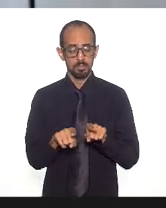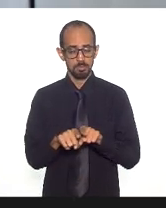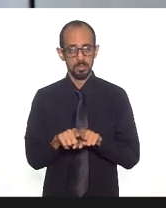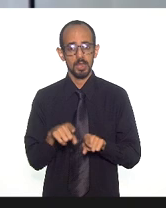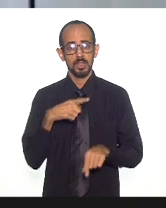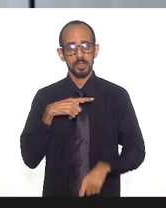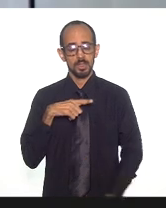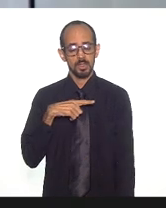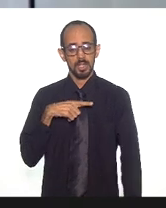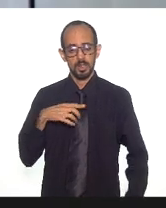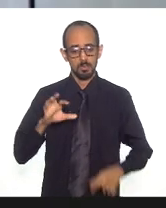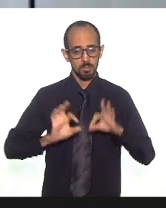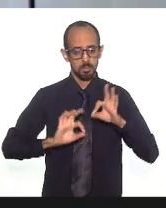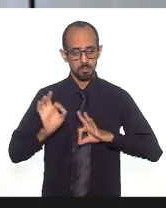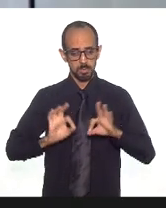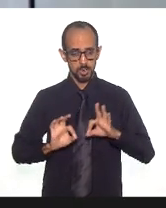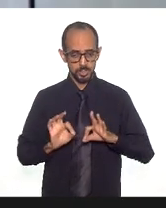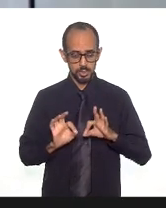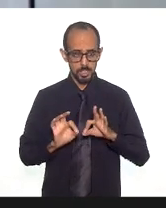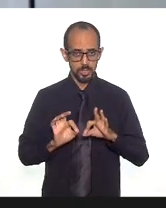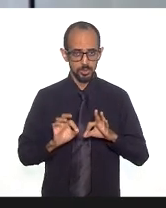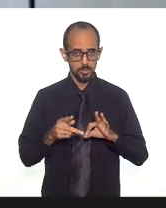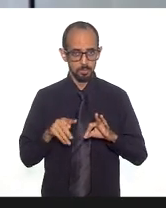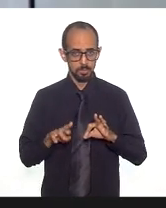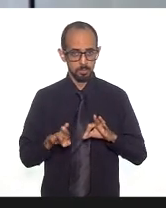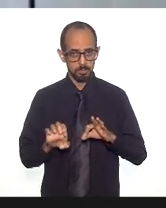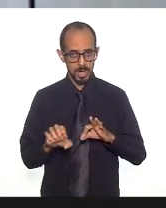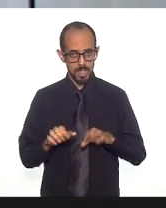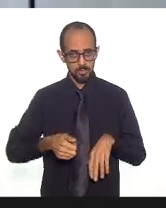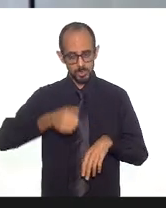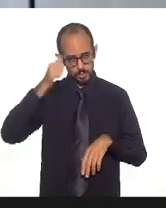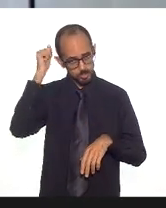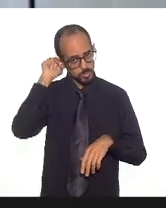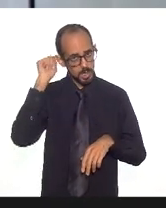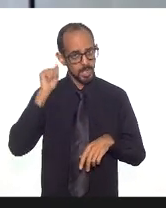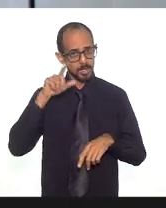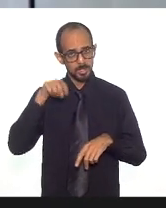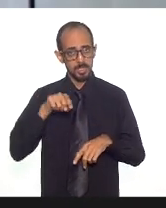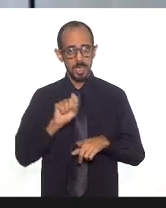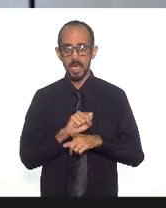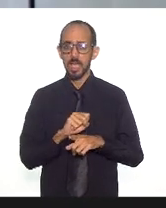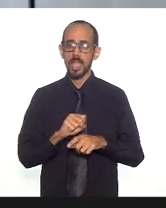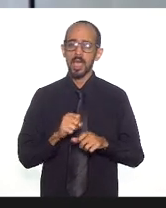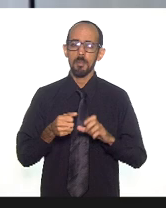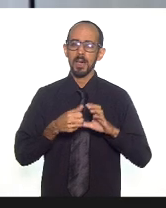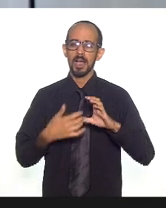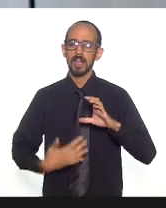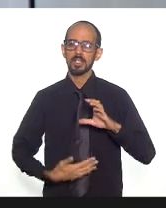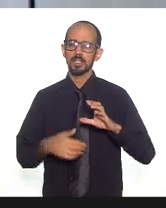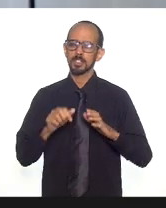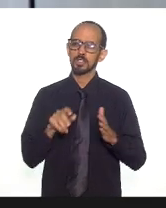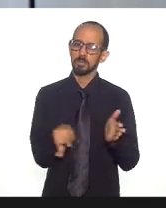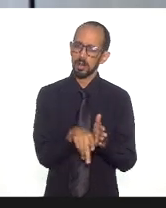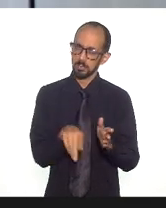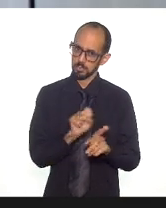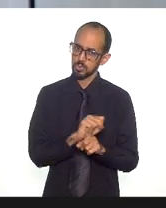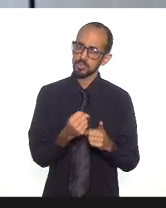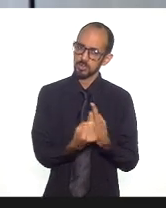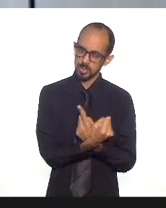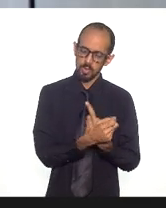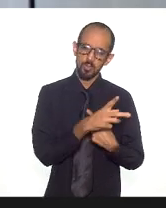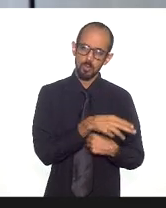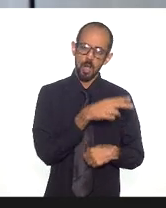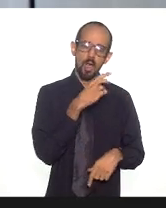projeto pré-vestibular que tem caráter social, importantíssimo, né, como foi aqui muito bem anotado pelo deputado